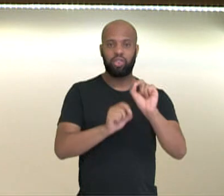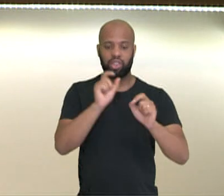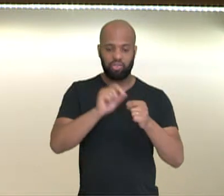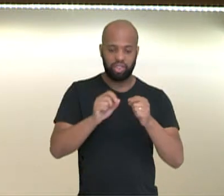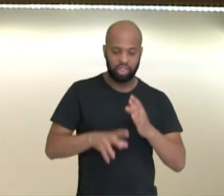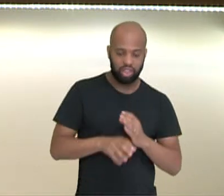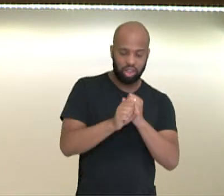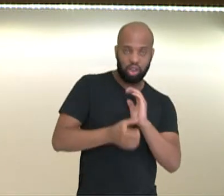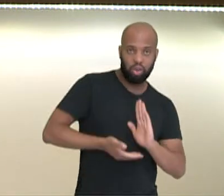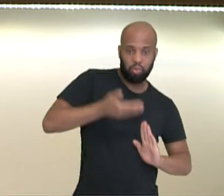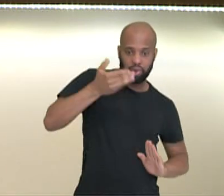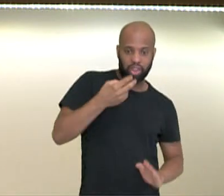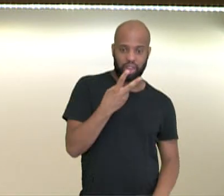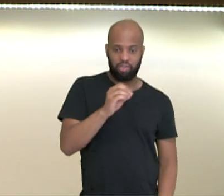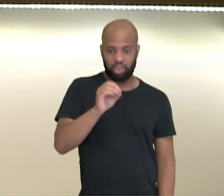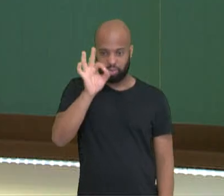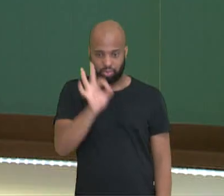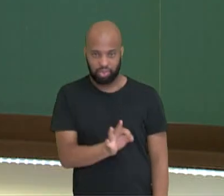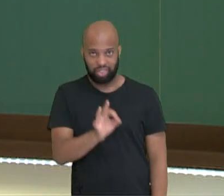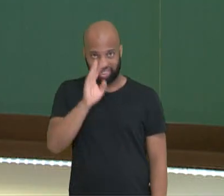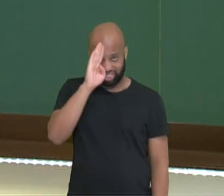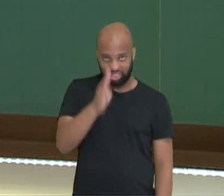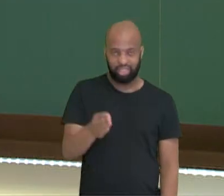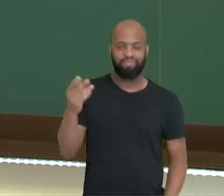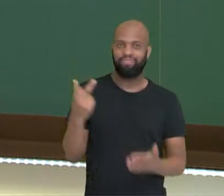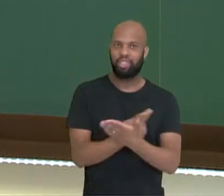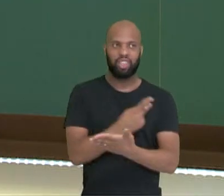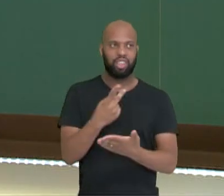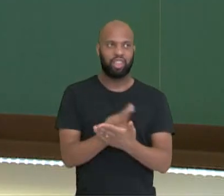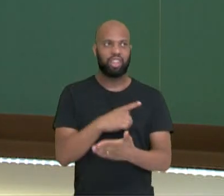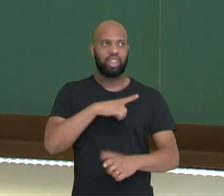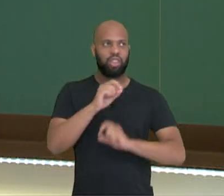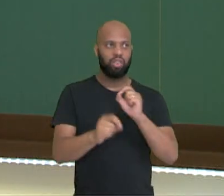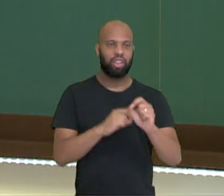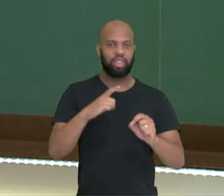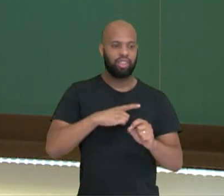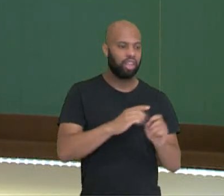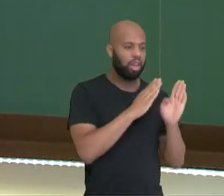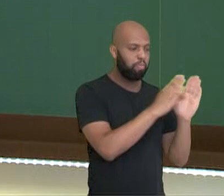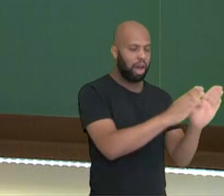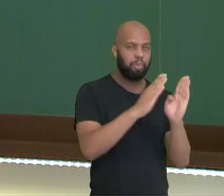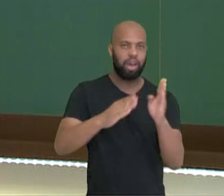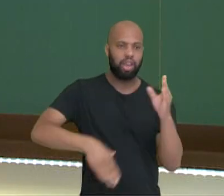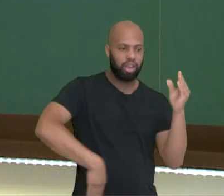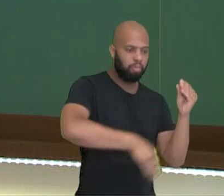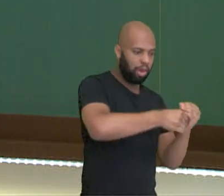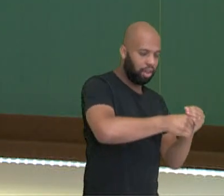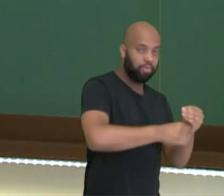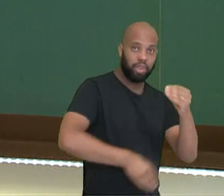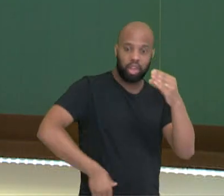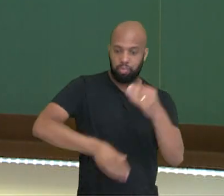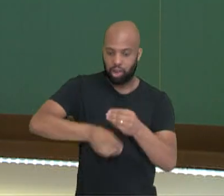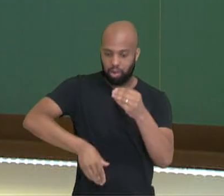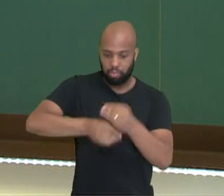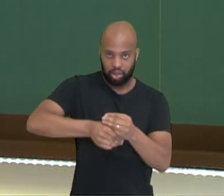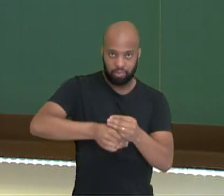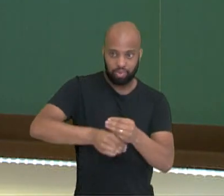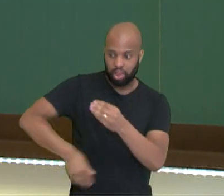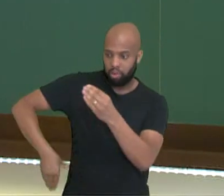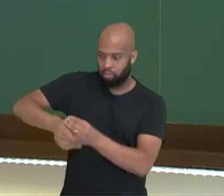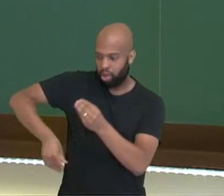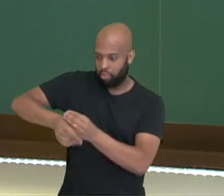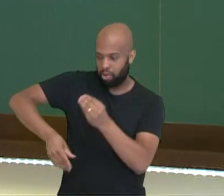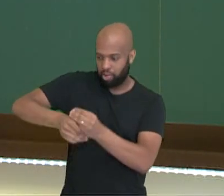aumento de 20% direto tá errado. A gente tem que calcular sucessivos aumentos nesse caso, porque todos os meses teve